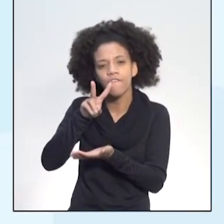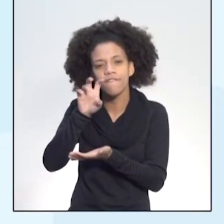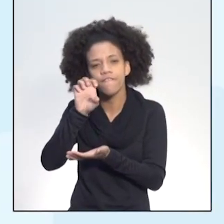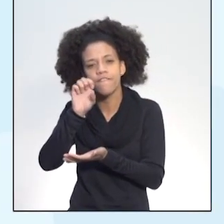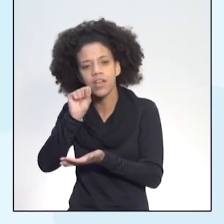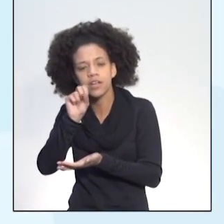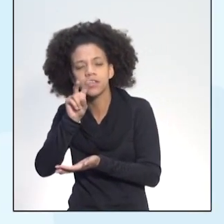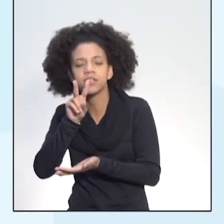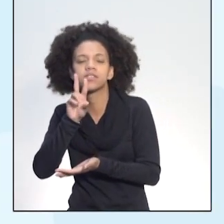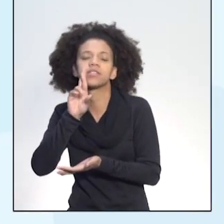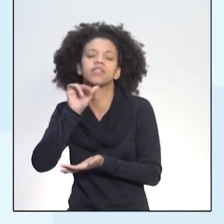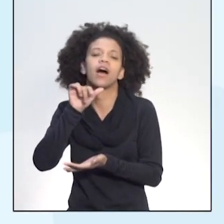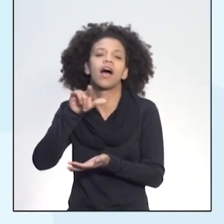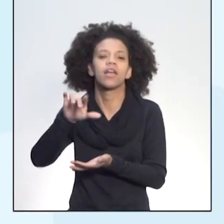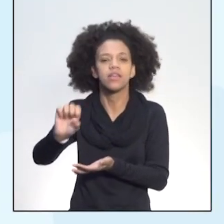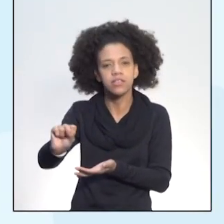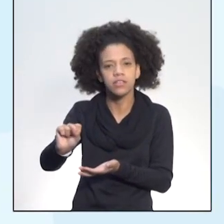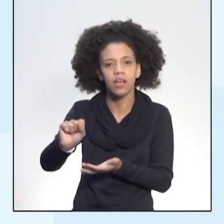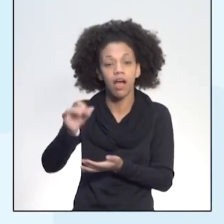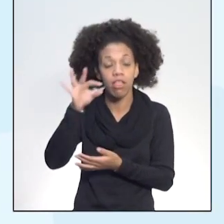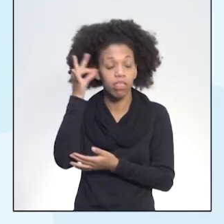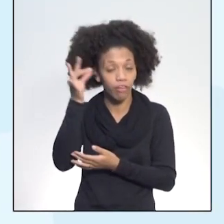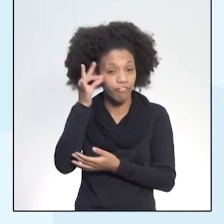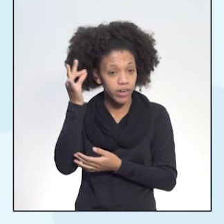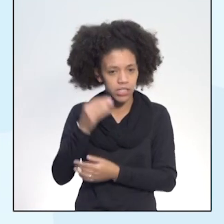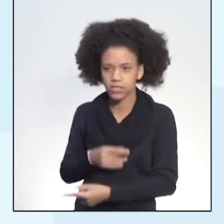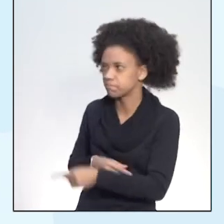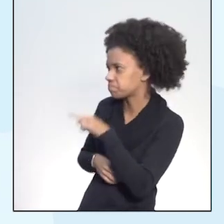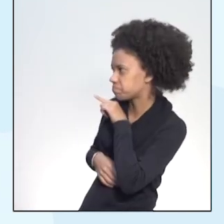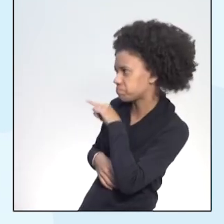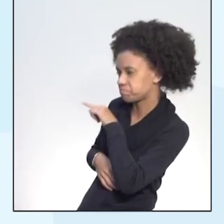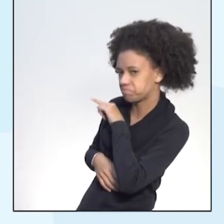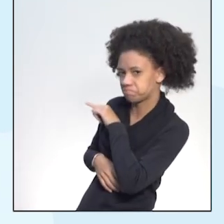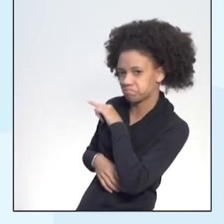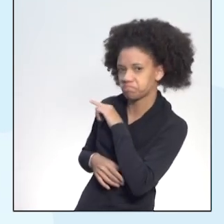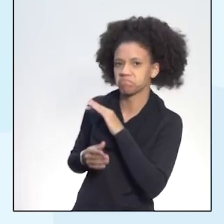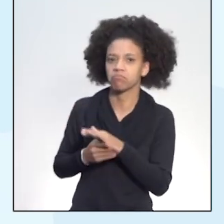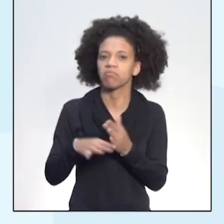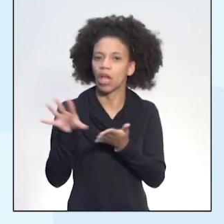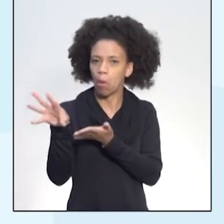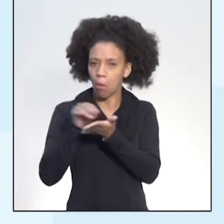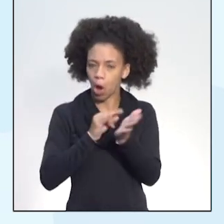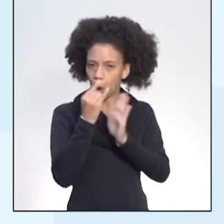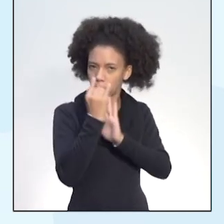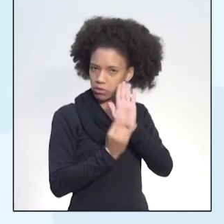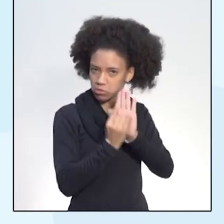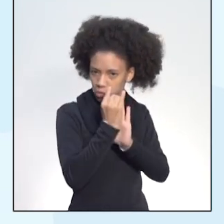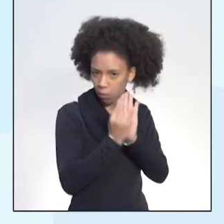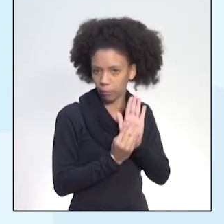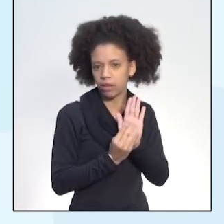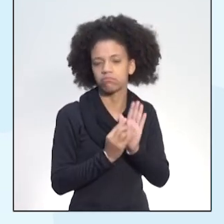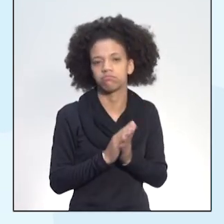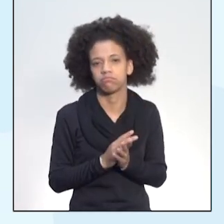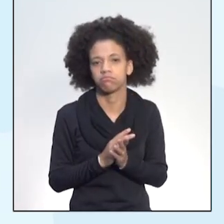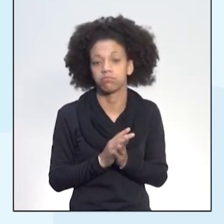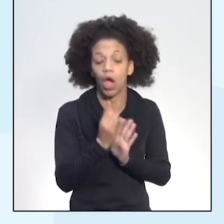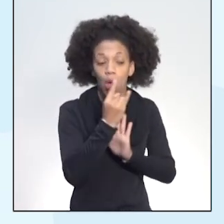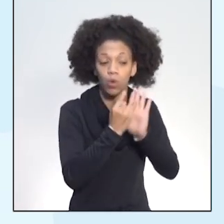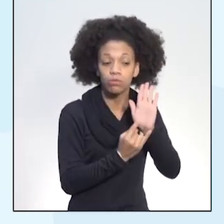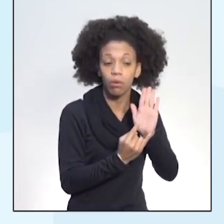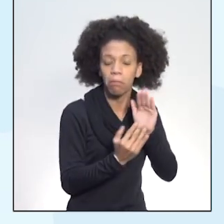França, e na imagem está para vocês aí uma cópia aí da capa do tratado. O Tratado